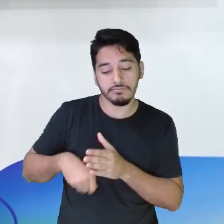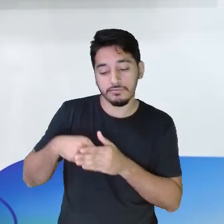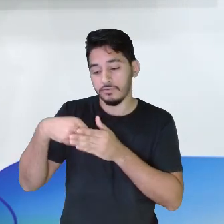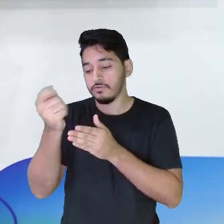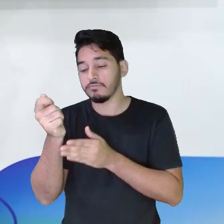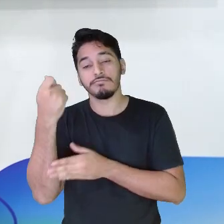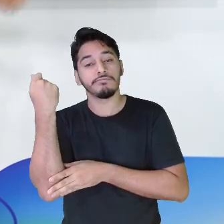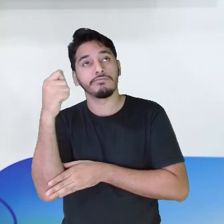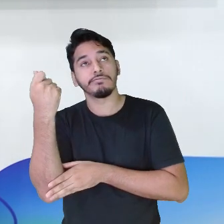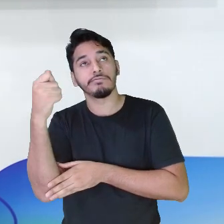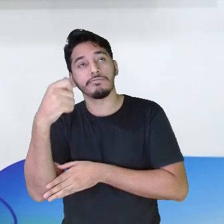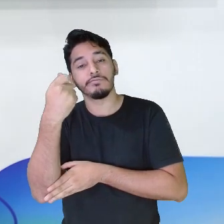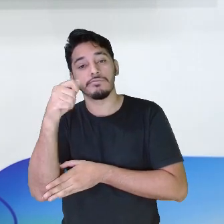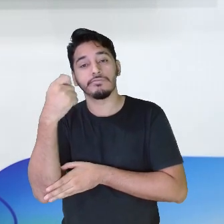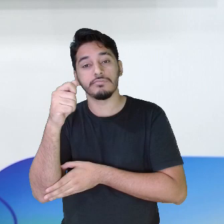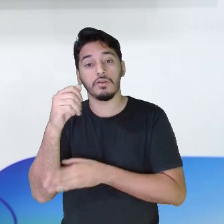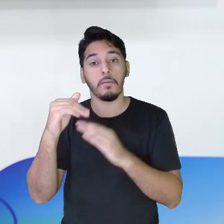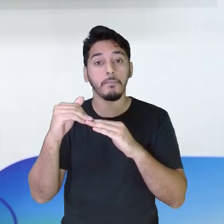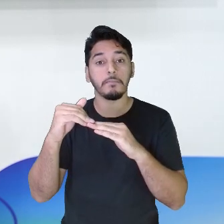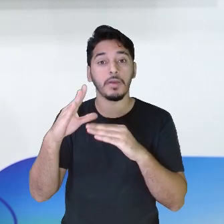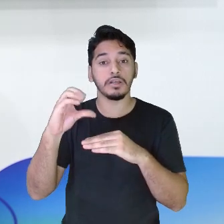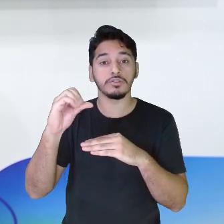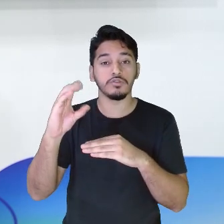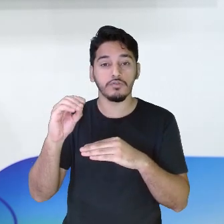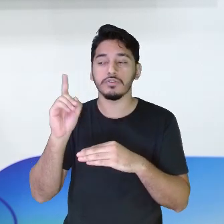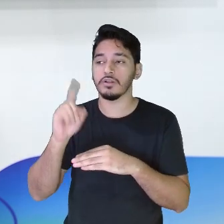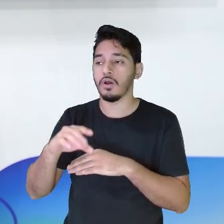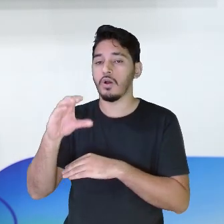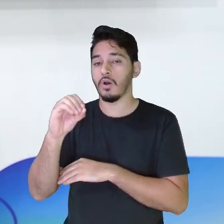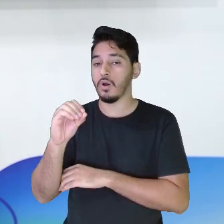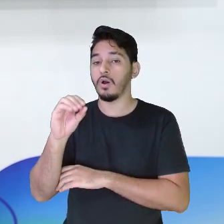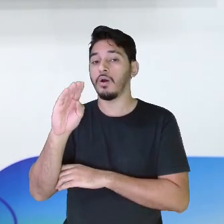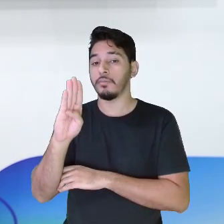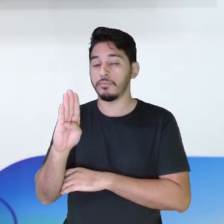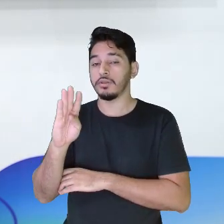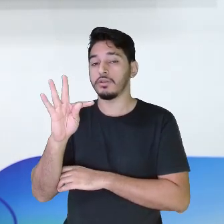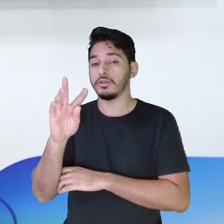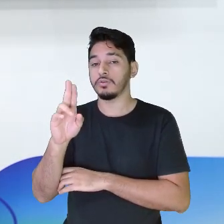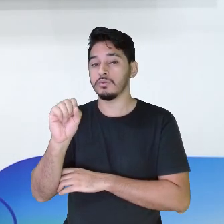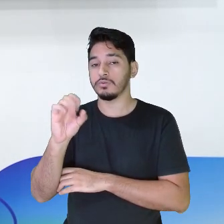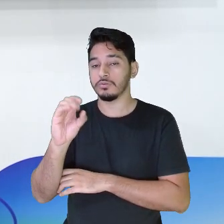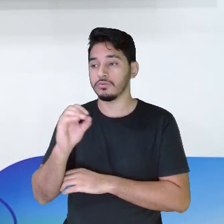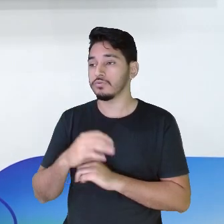maior que 90 graus. Ângulo obtuso. Beleza?